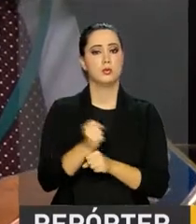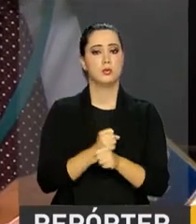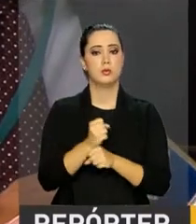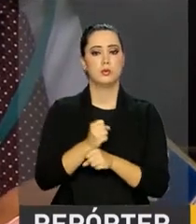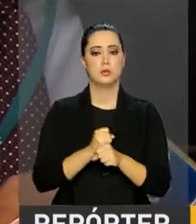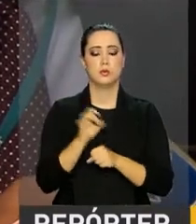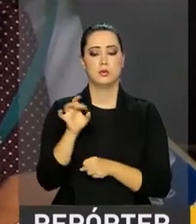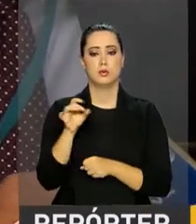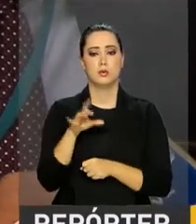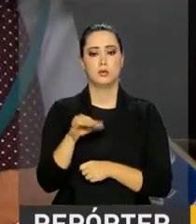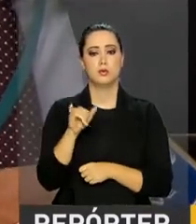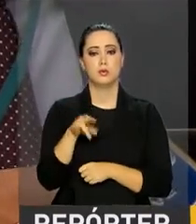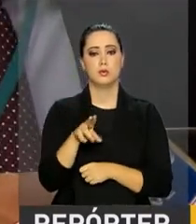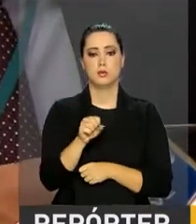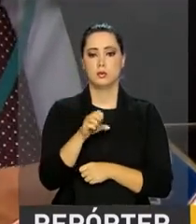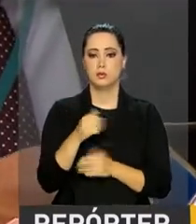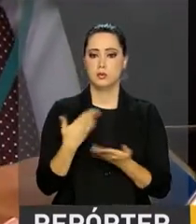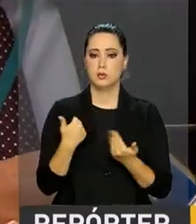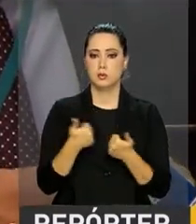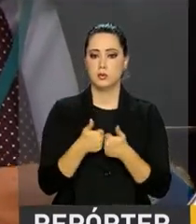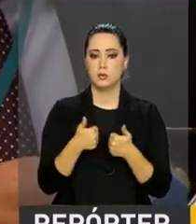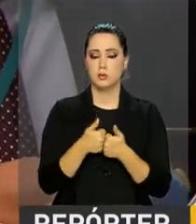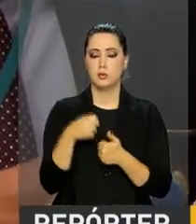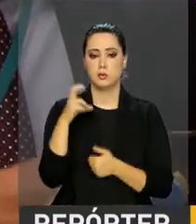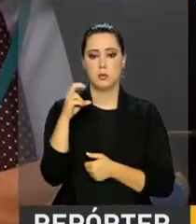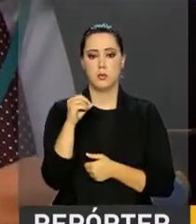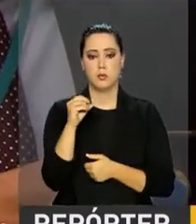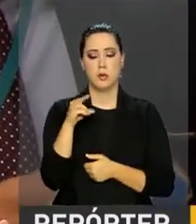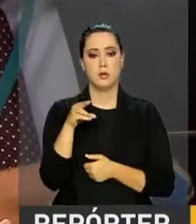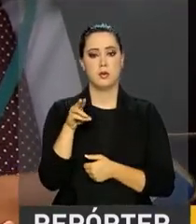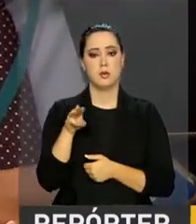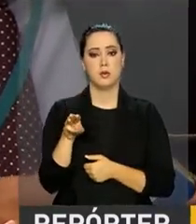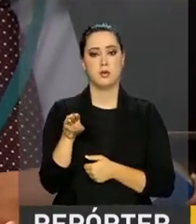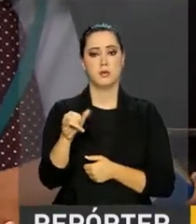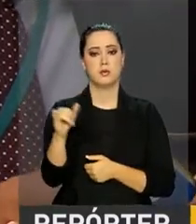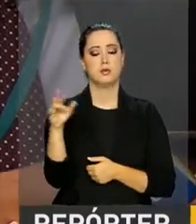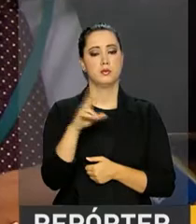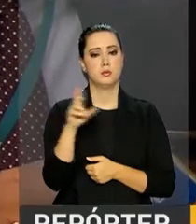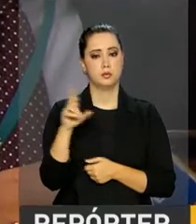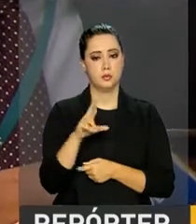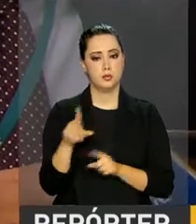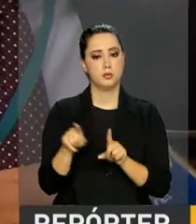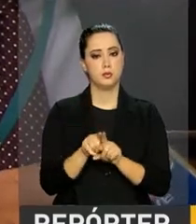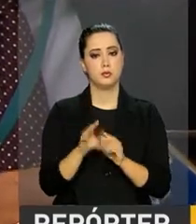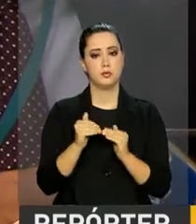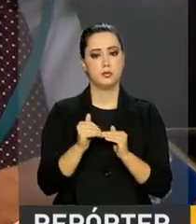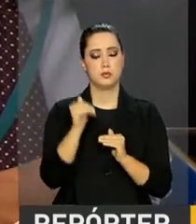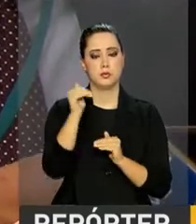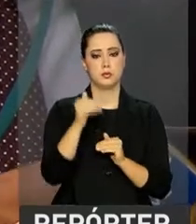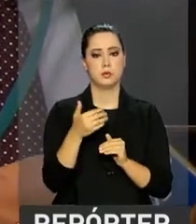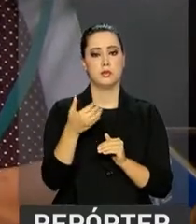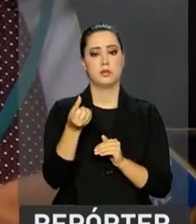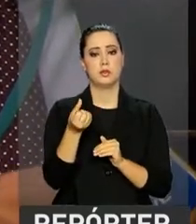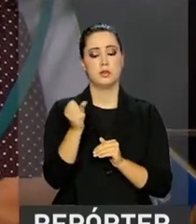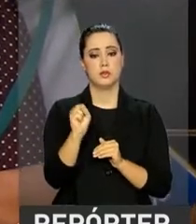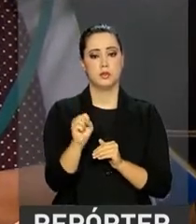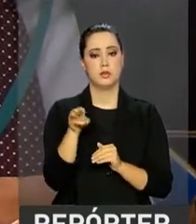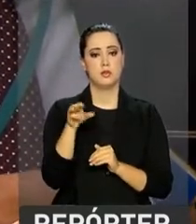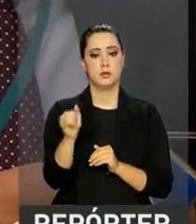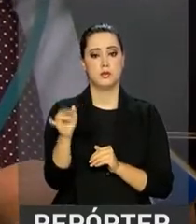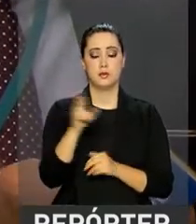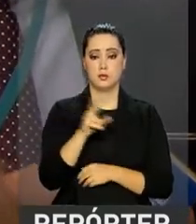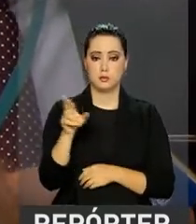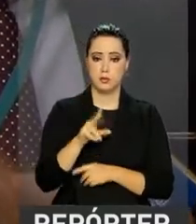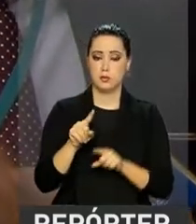ao gasto com previdência vai crescer perto de 50 bilhões de reais do despesa total que vai crescer 68 bilhões de reais em